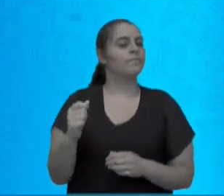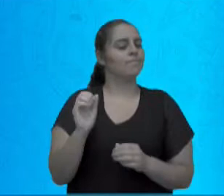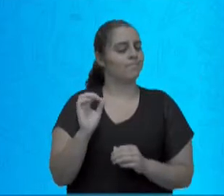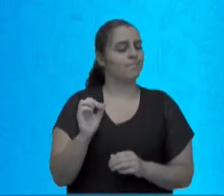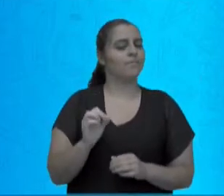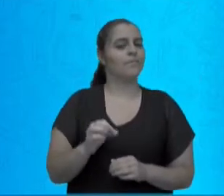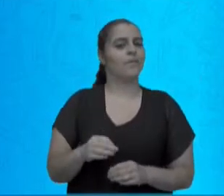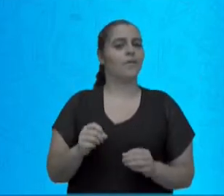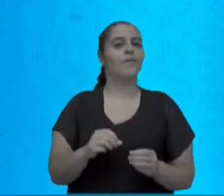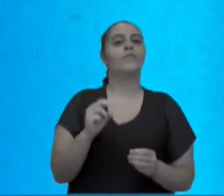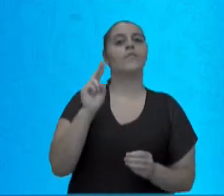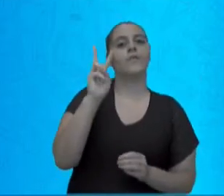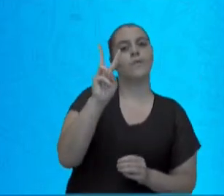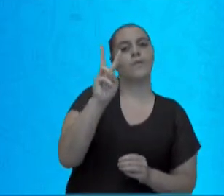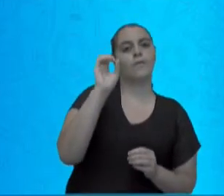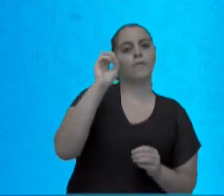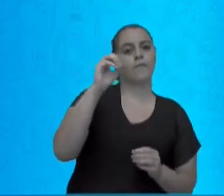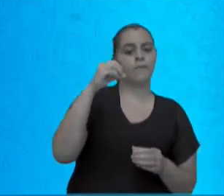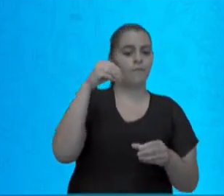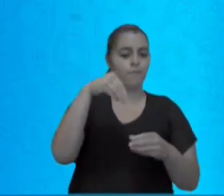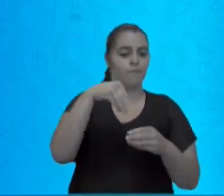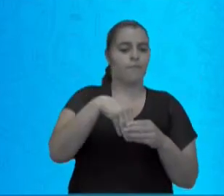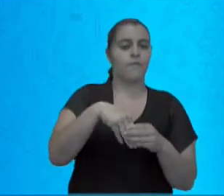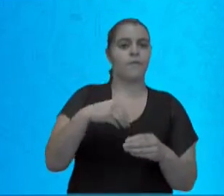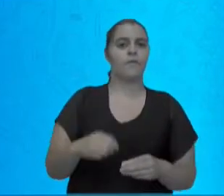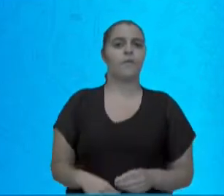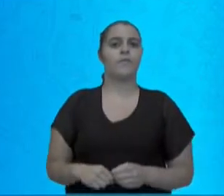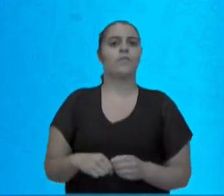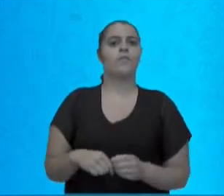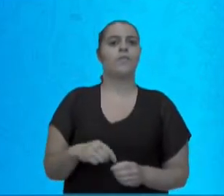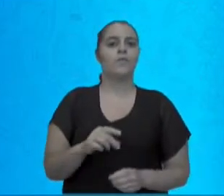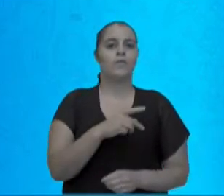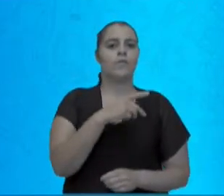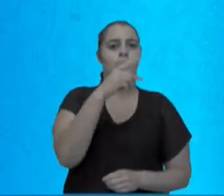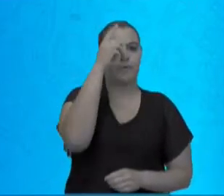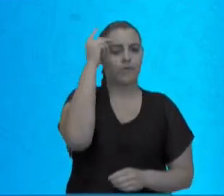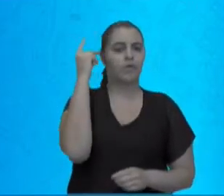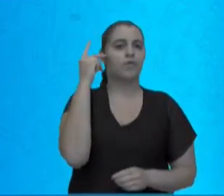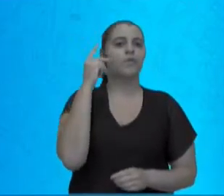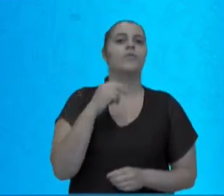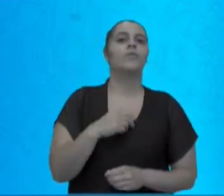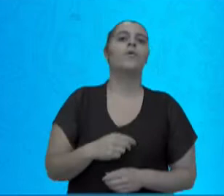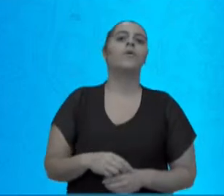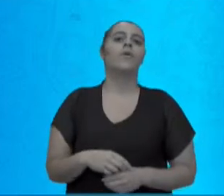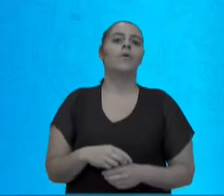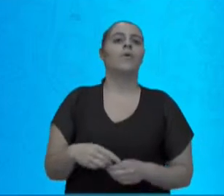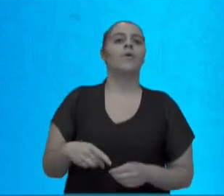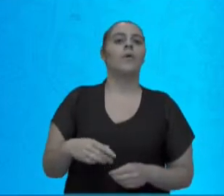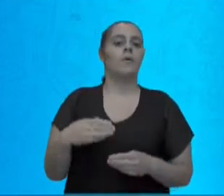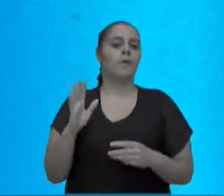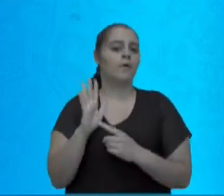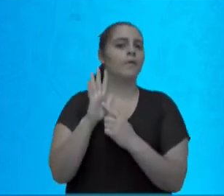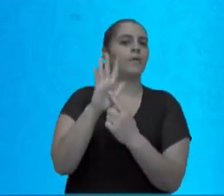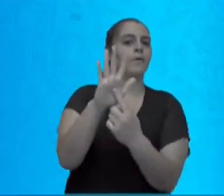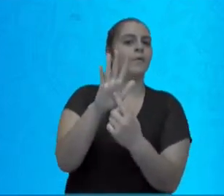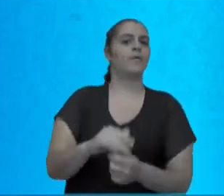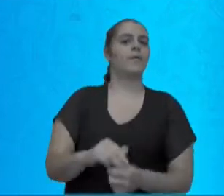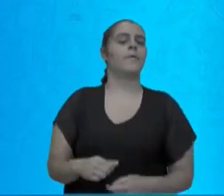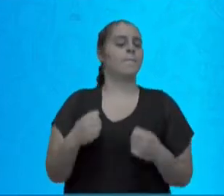do seu voto. Porque quando você vota em alguém, você está dizendo a ele, pode me representar.